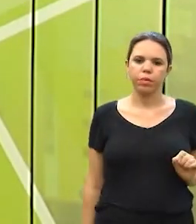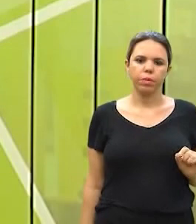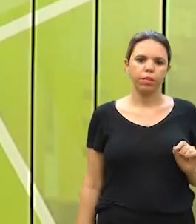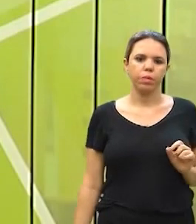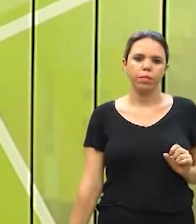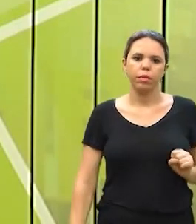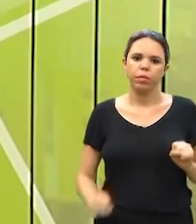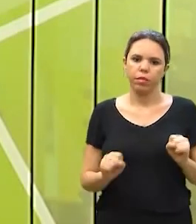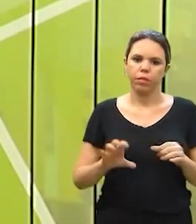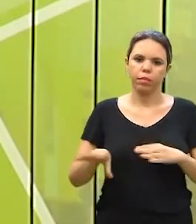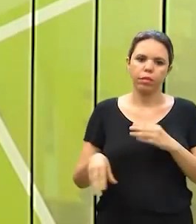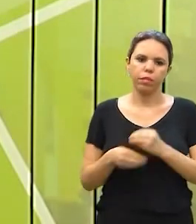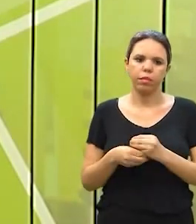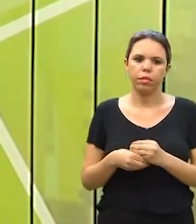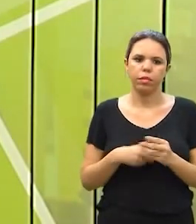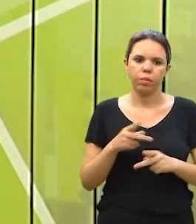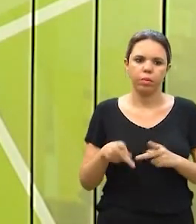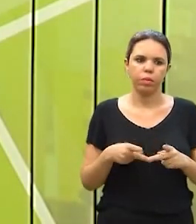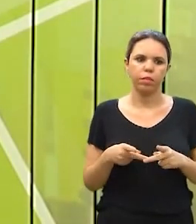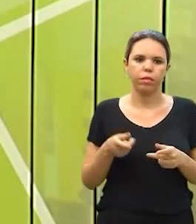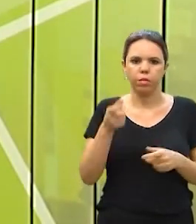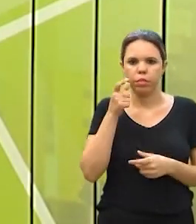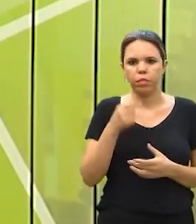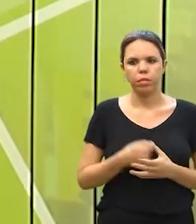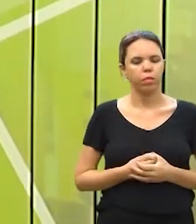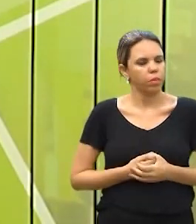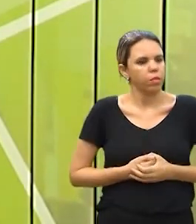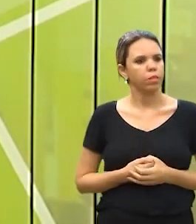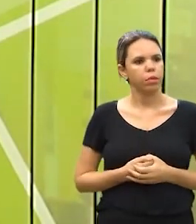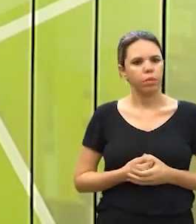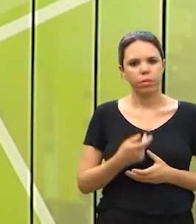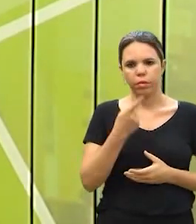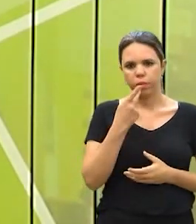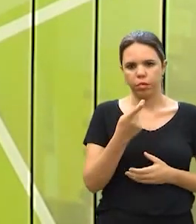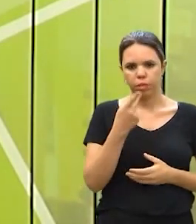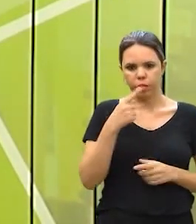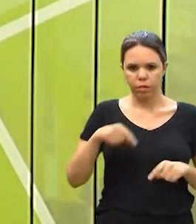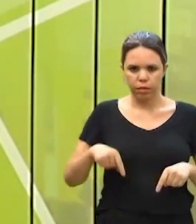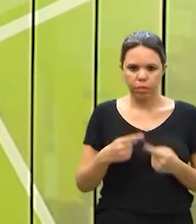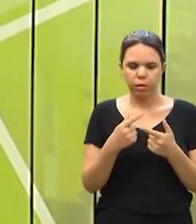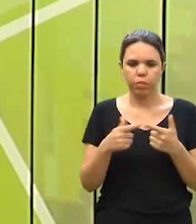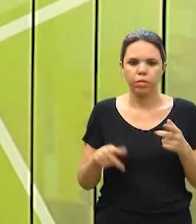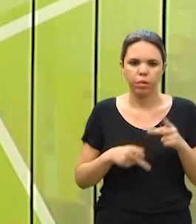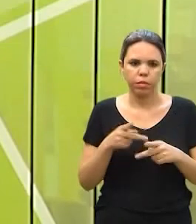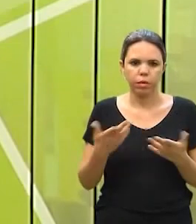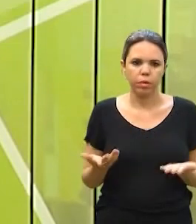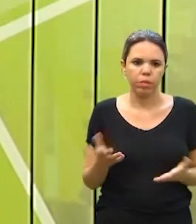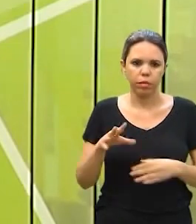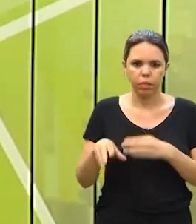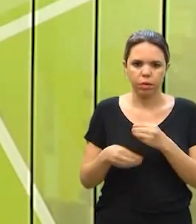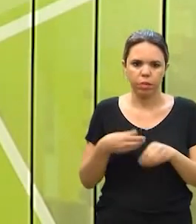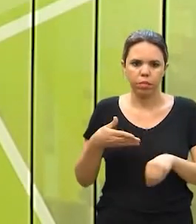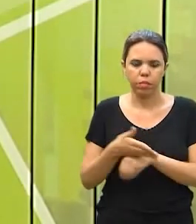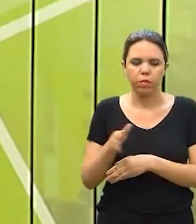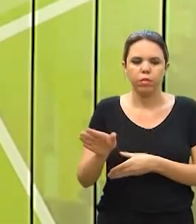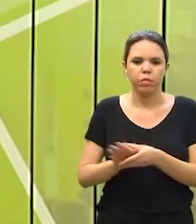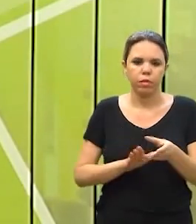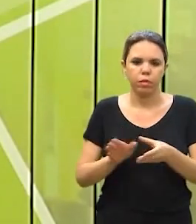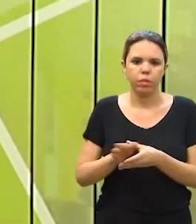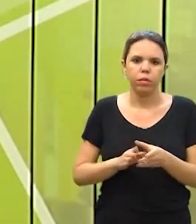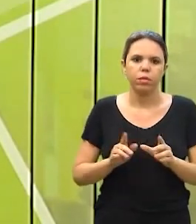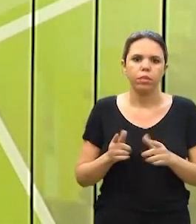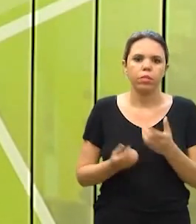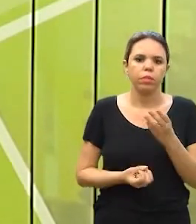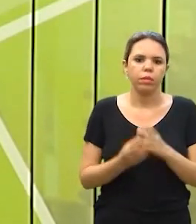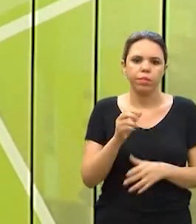pode acrescentar muito para as pessoas que estão nos assistindo. A gente está falando dos desafios de pessoas que compõem um conselho, né, que estão